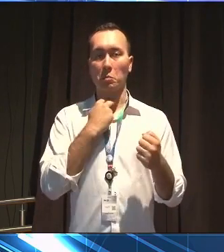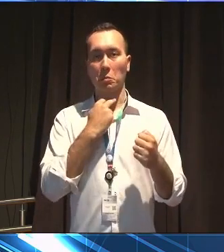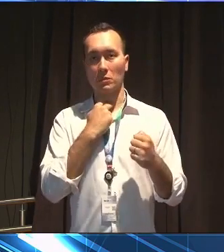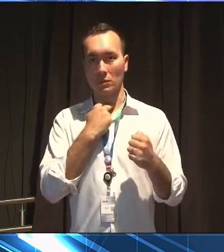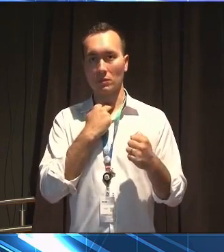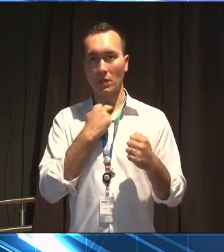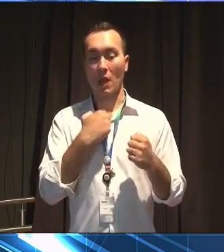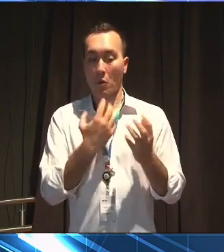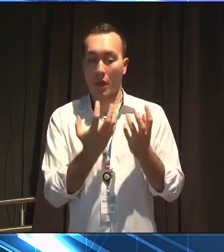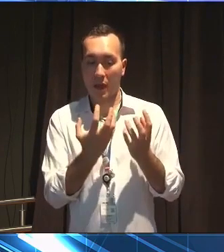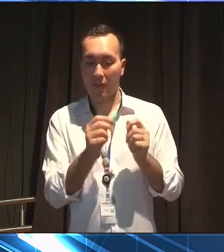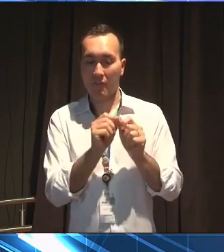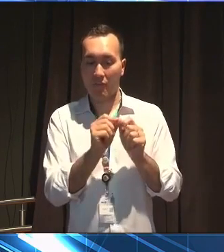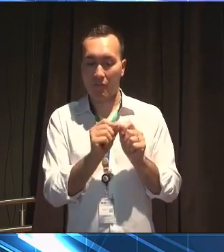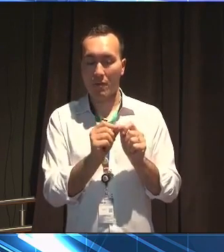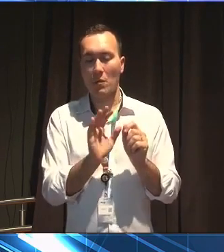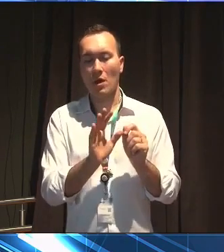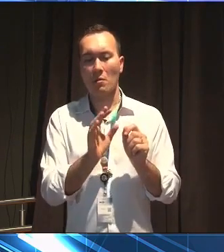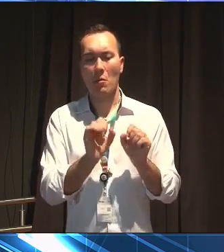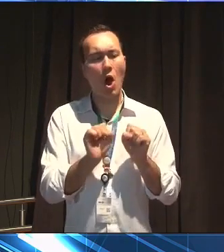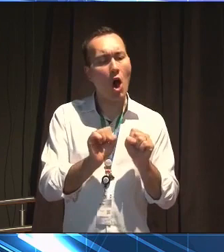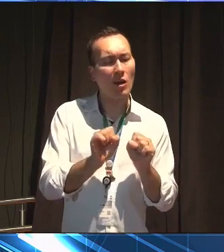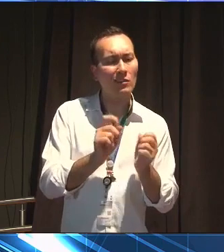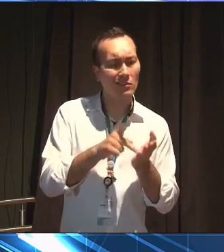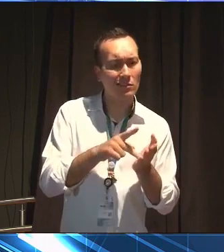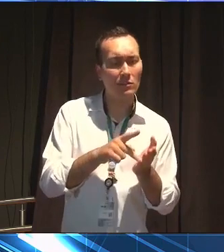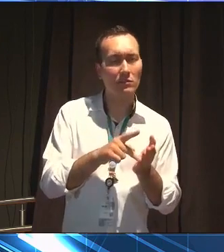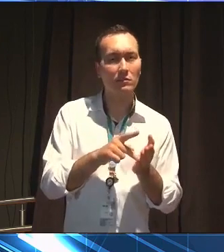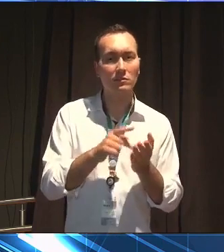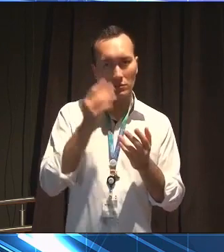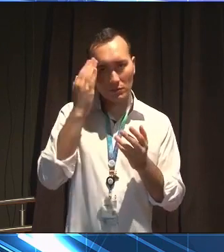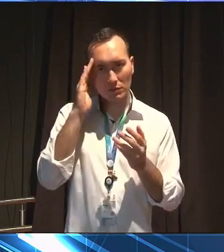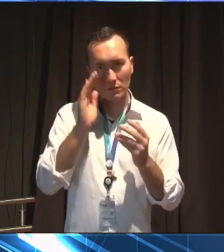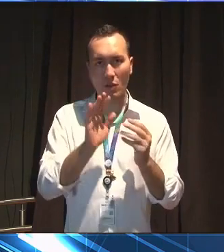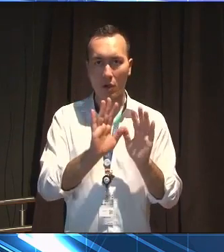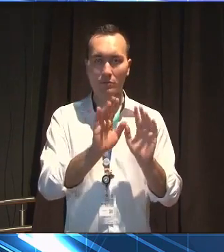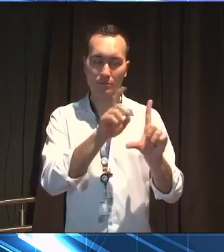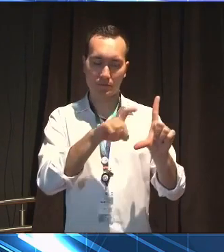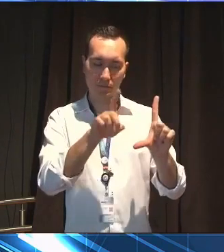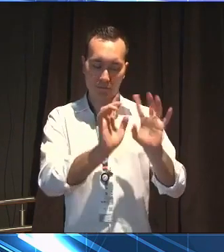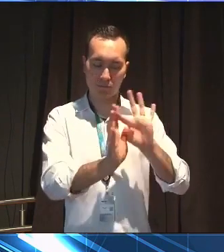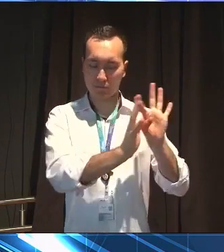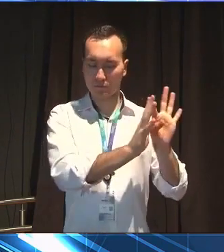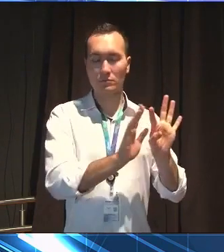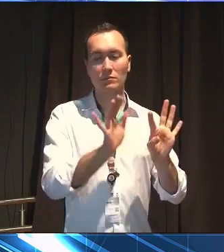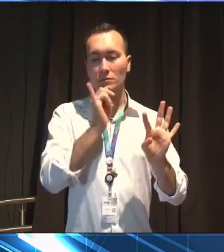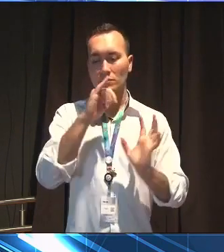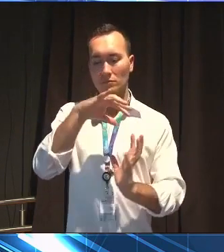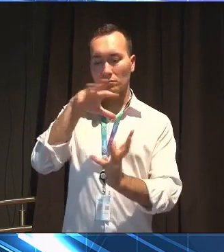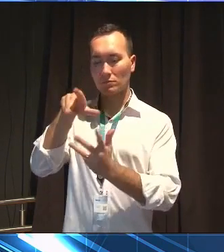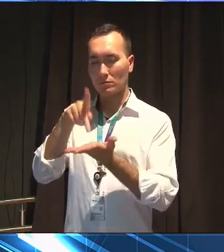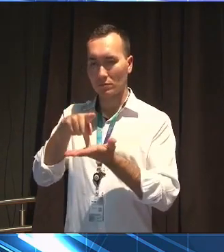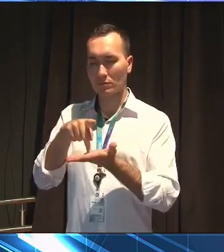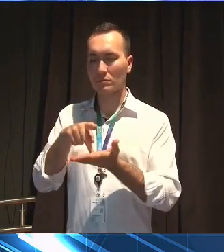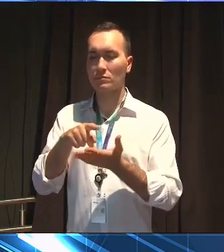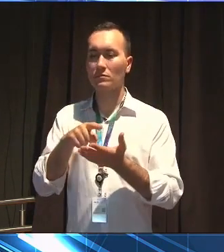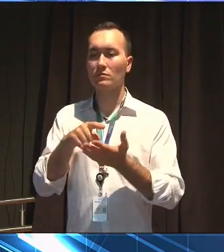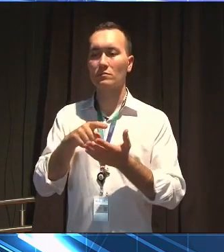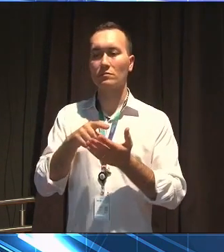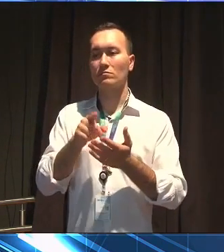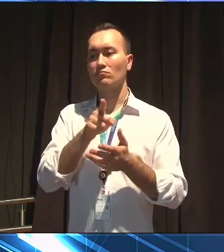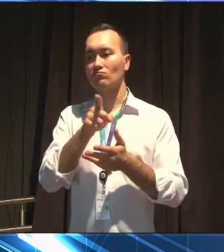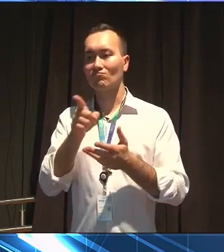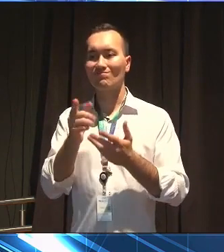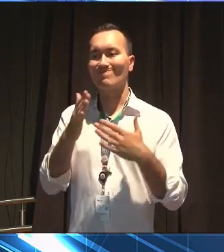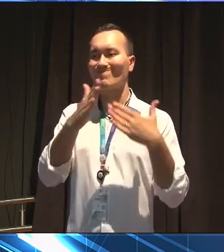fazer. E aí vamos sair do mundo digital, a gente vem para o mundo físico, e no mundo físico ele limita muito. O mundo